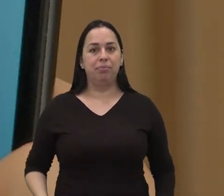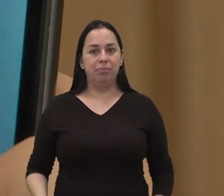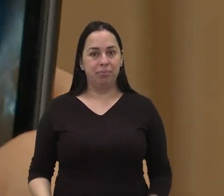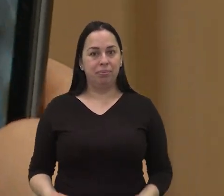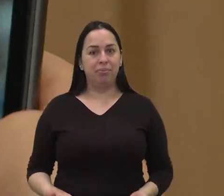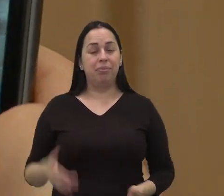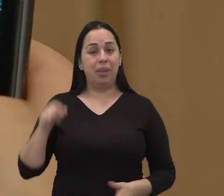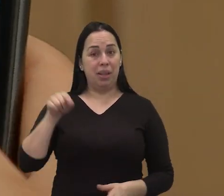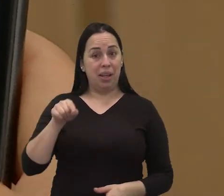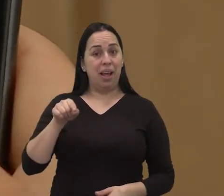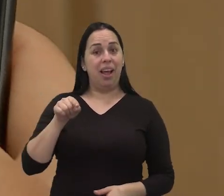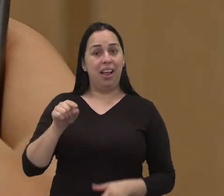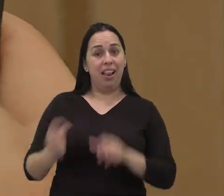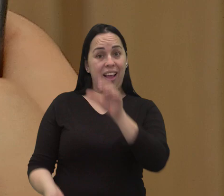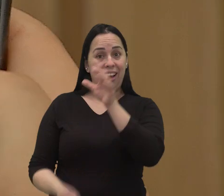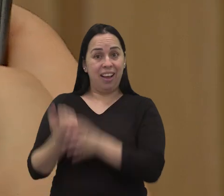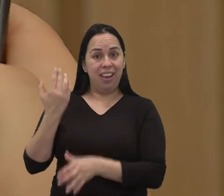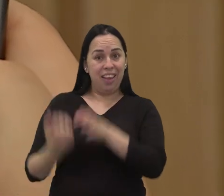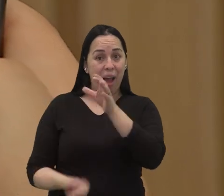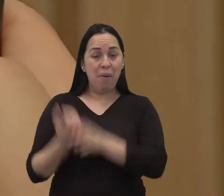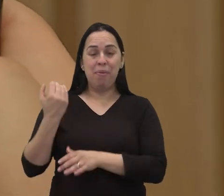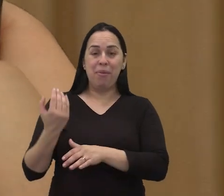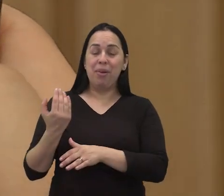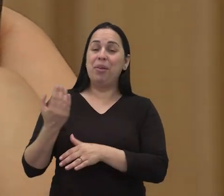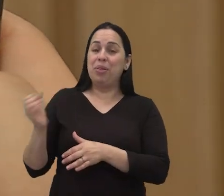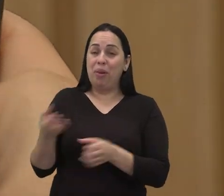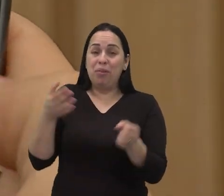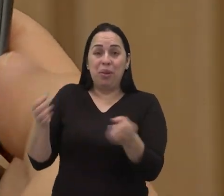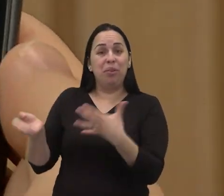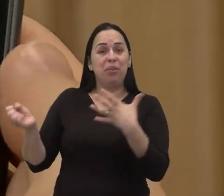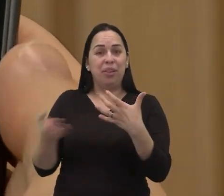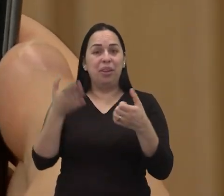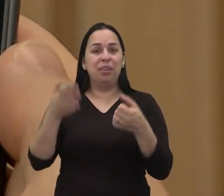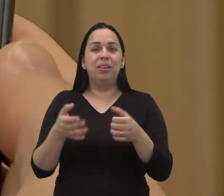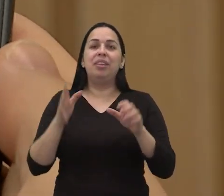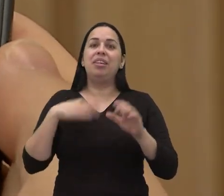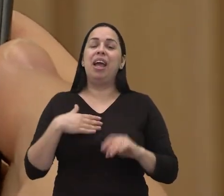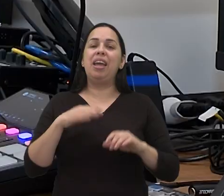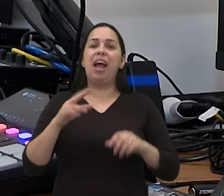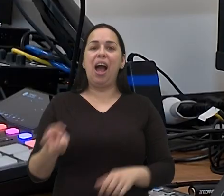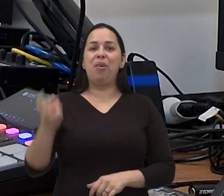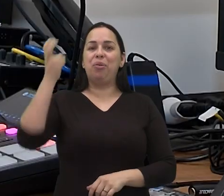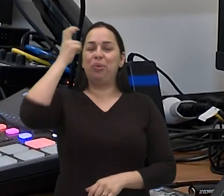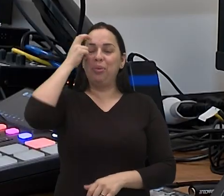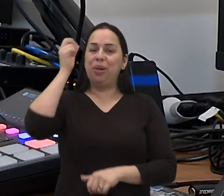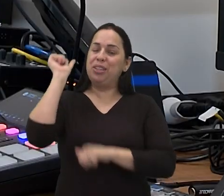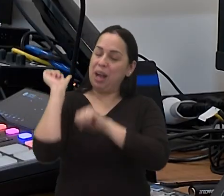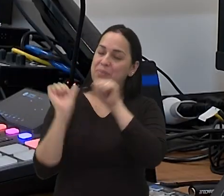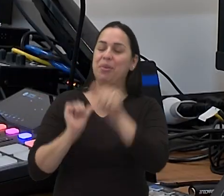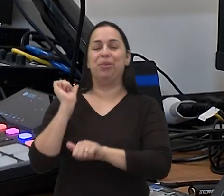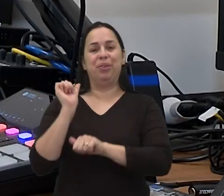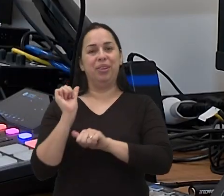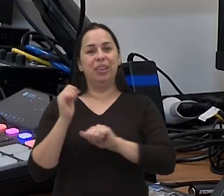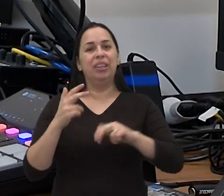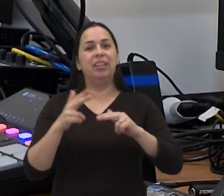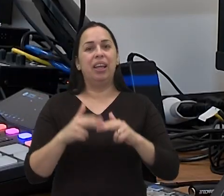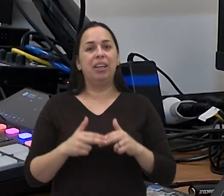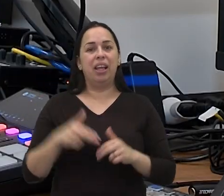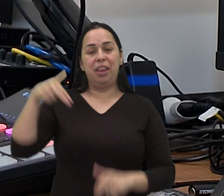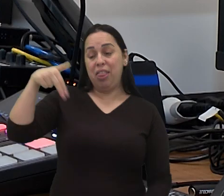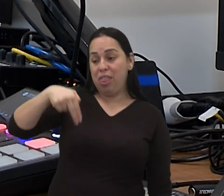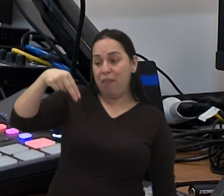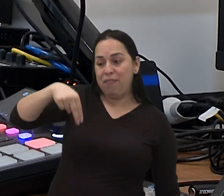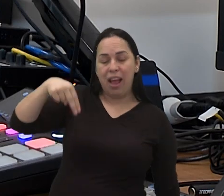a capacidade das plataformas de criar tendências, surgem os fenômenos culturais. A novela já fazia isso, mas